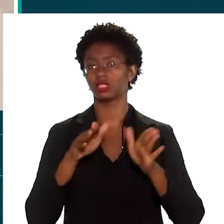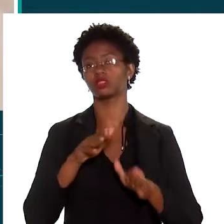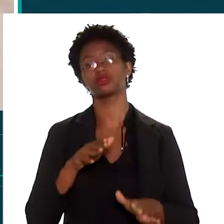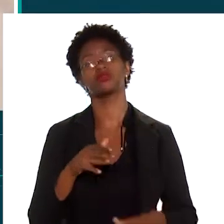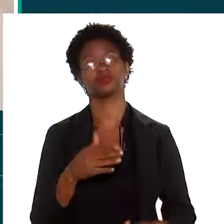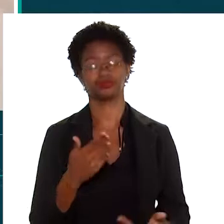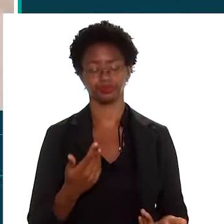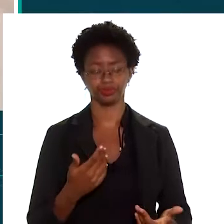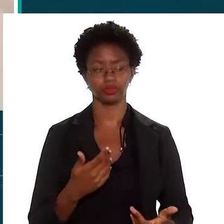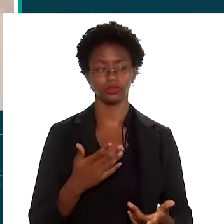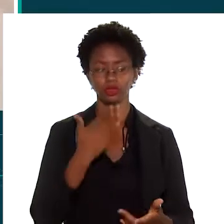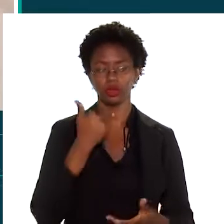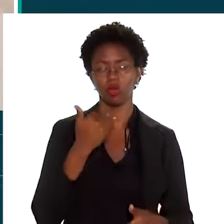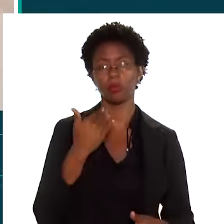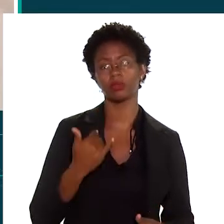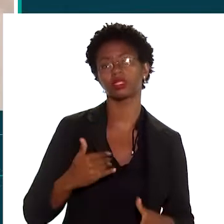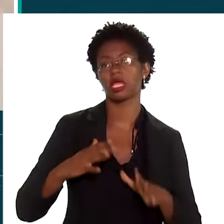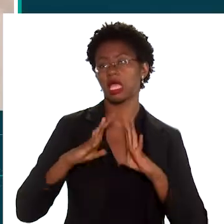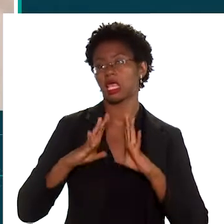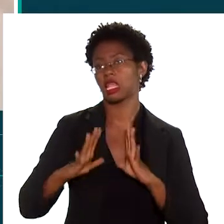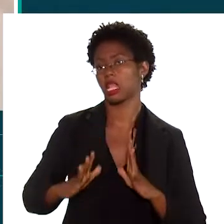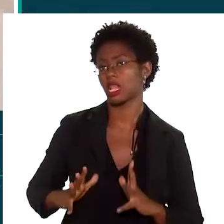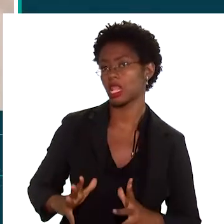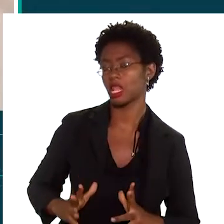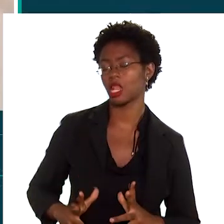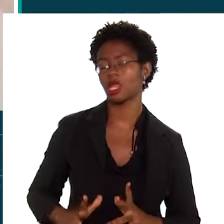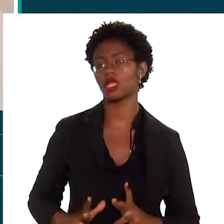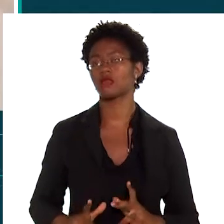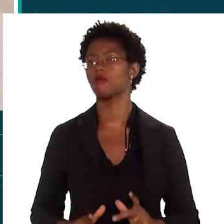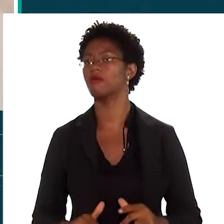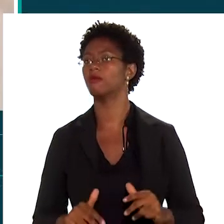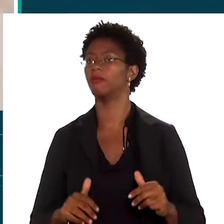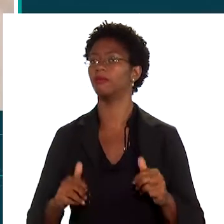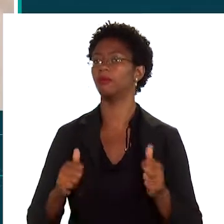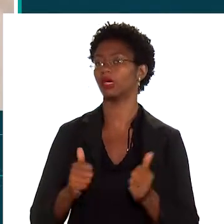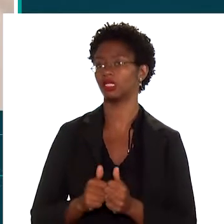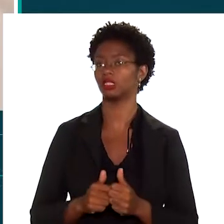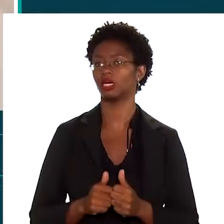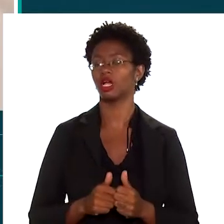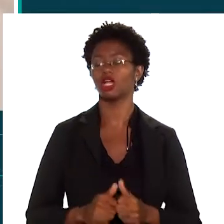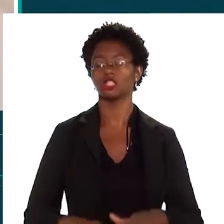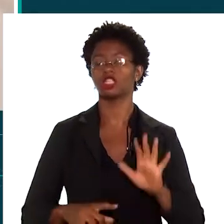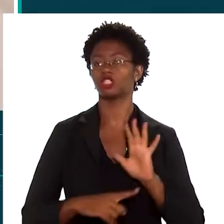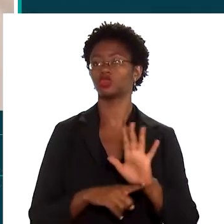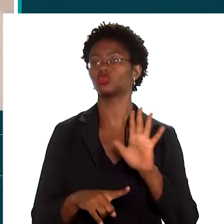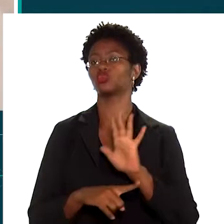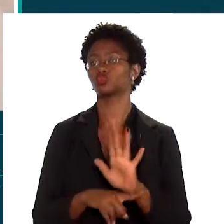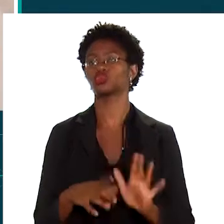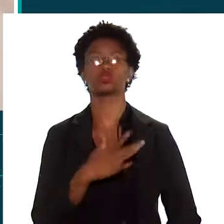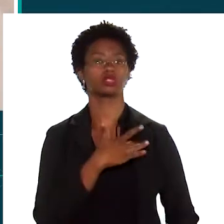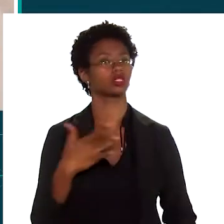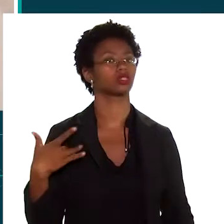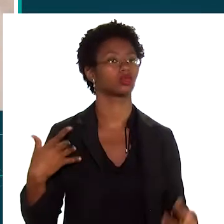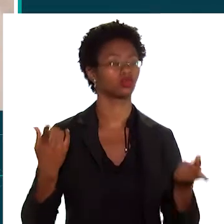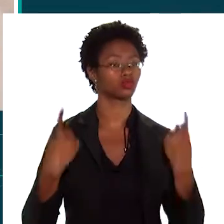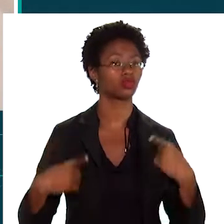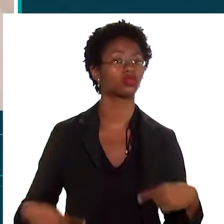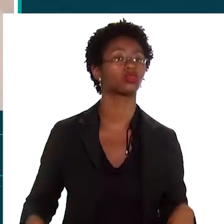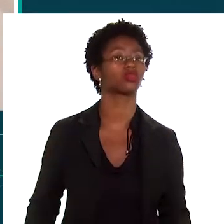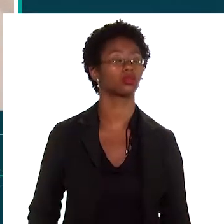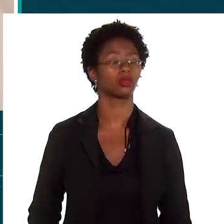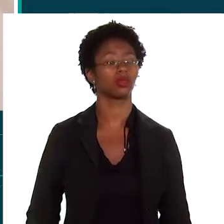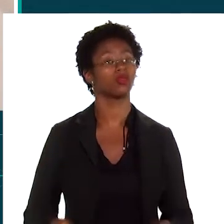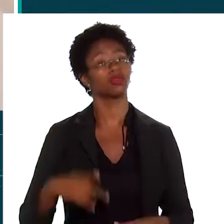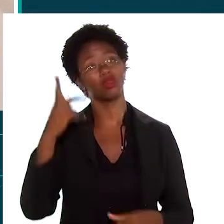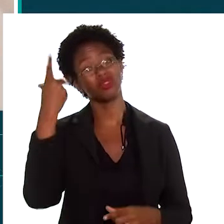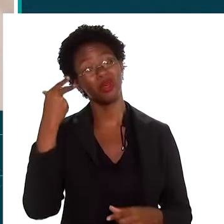com antioxidantes, anti-inflamatórios, o acesso a alimentos funcionais. Muitas vezes,